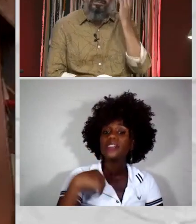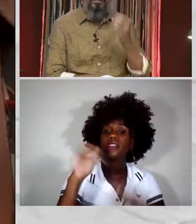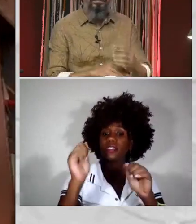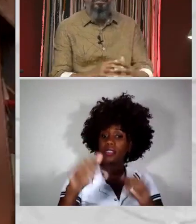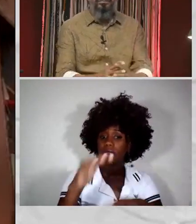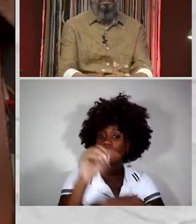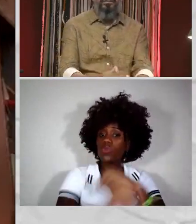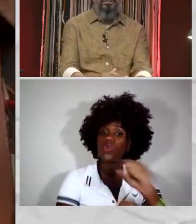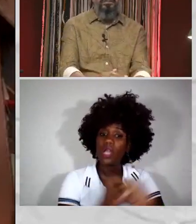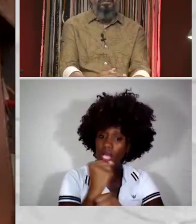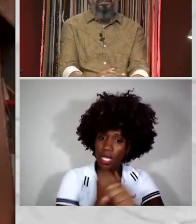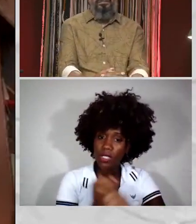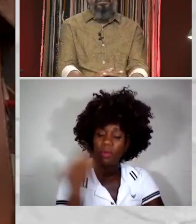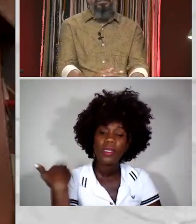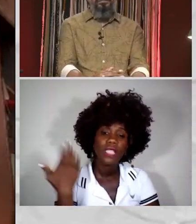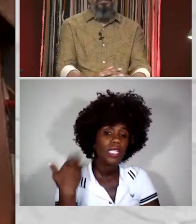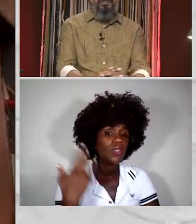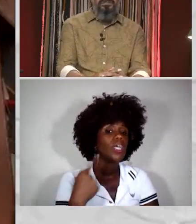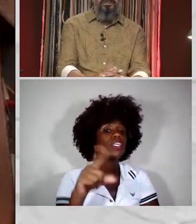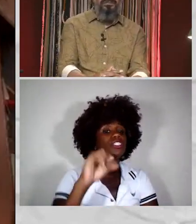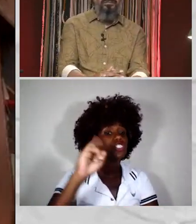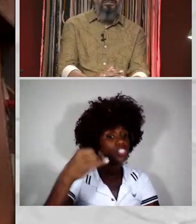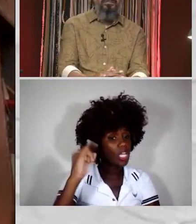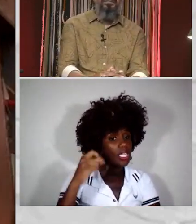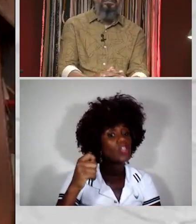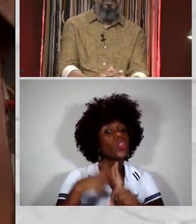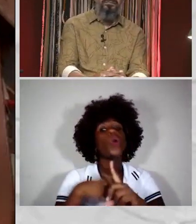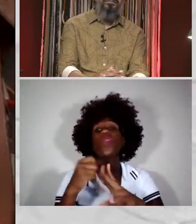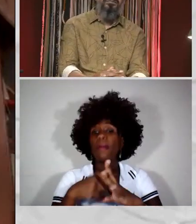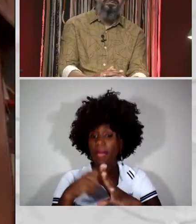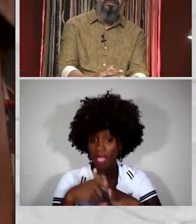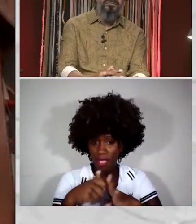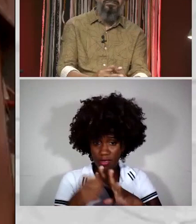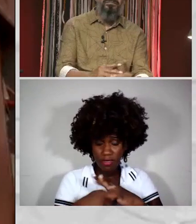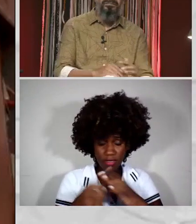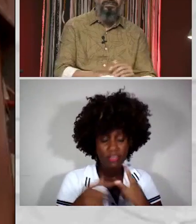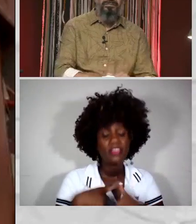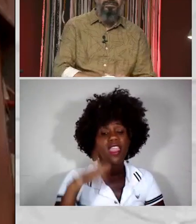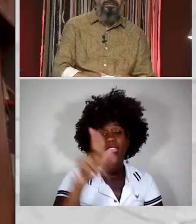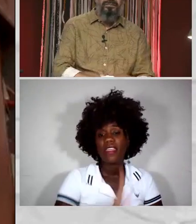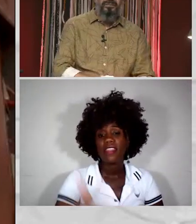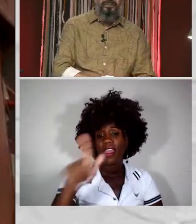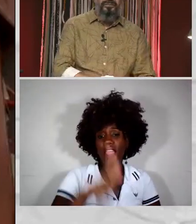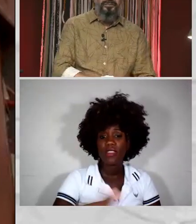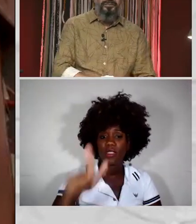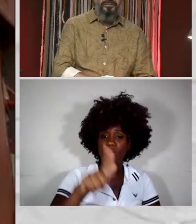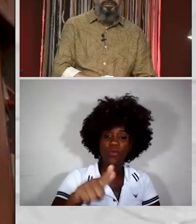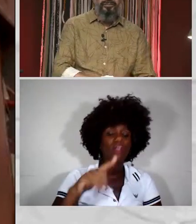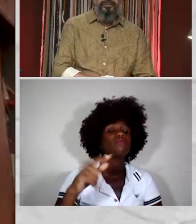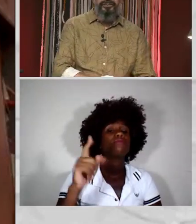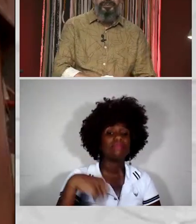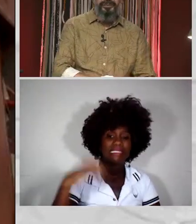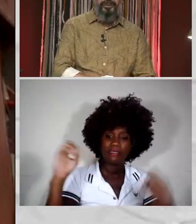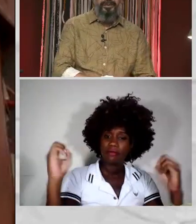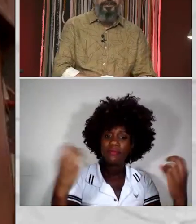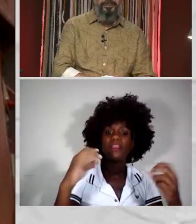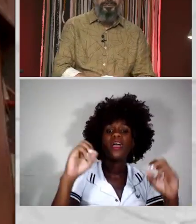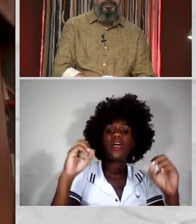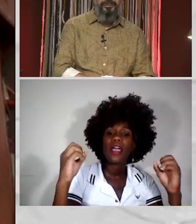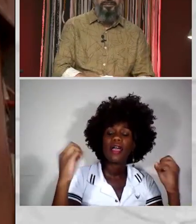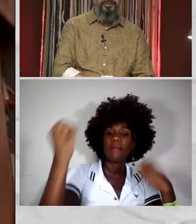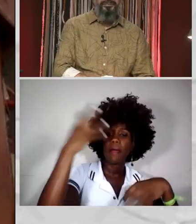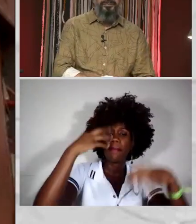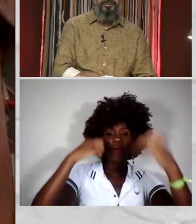vai começar agora em janeiro a balada mês a mês. A gente resolveu fazer um evento mês a mês para desembocar na Balada